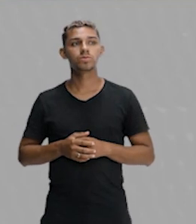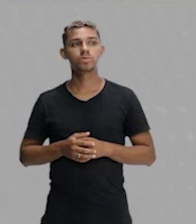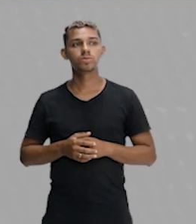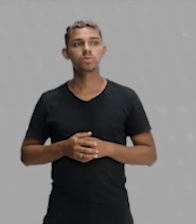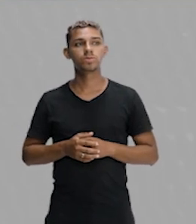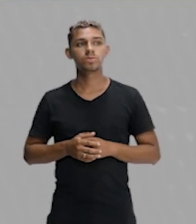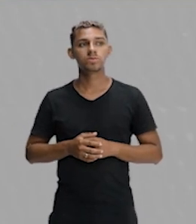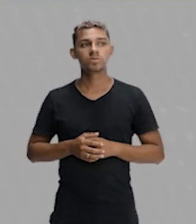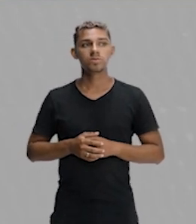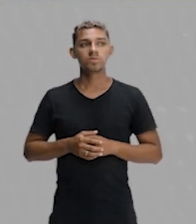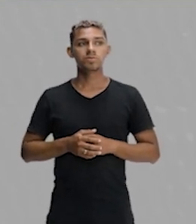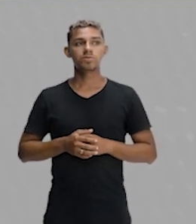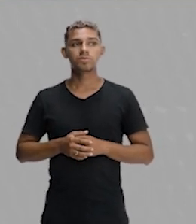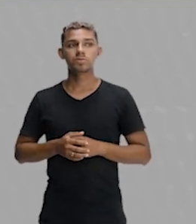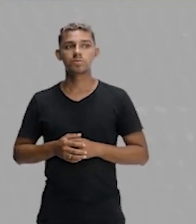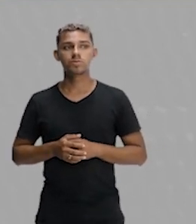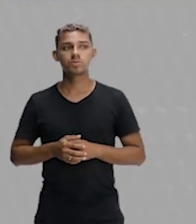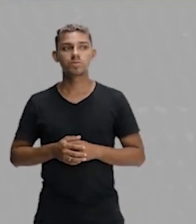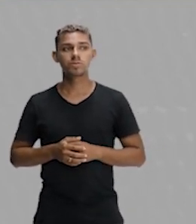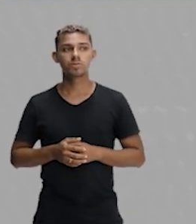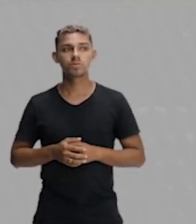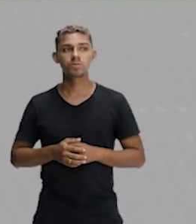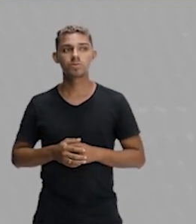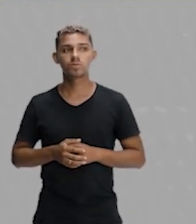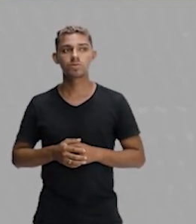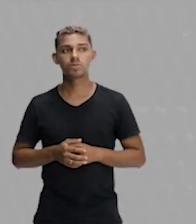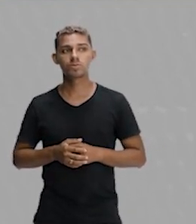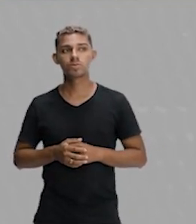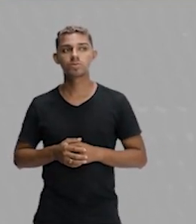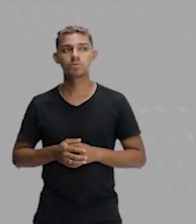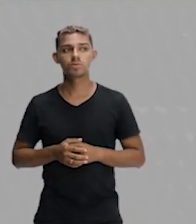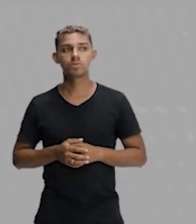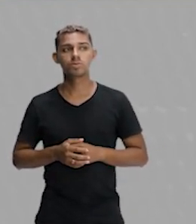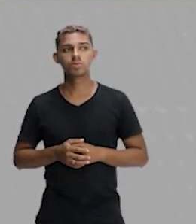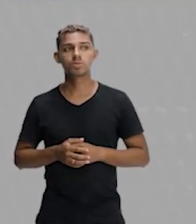nesse processo de afastamento.